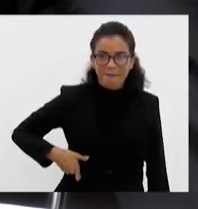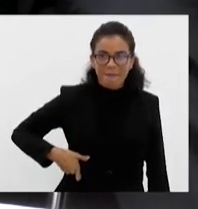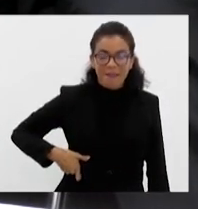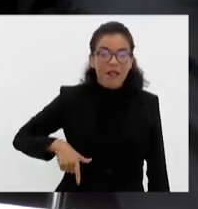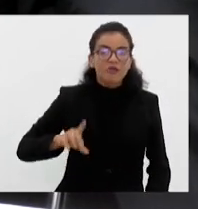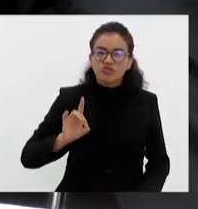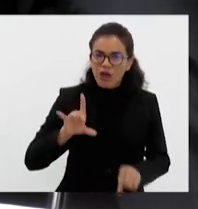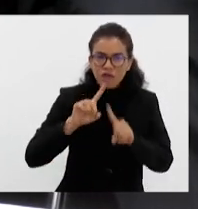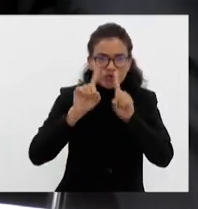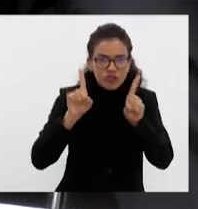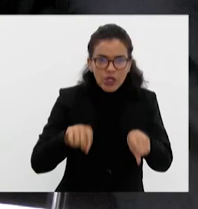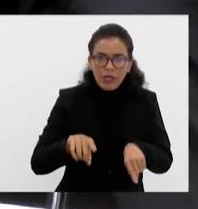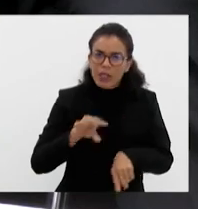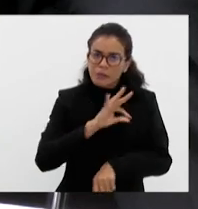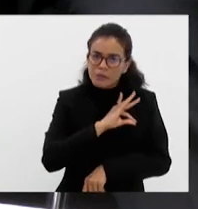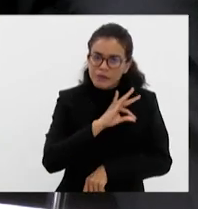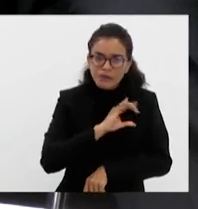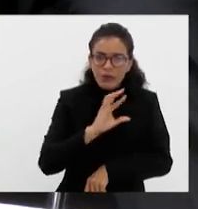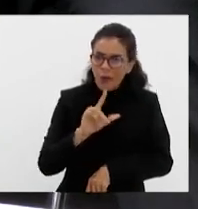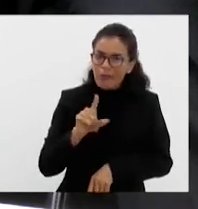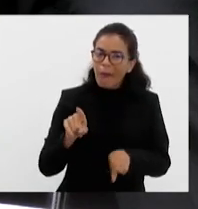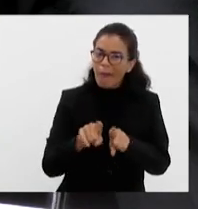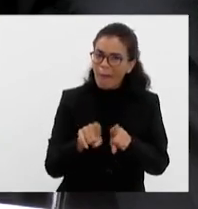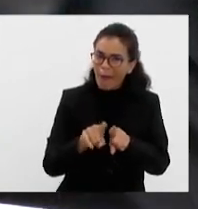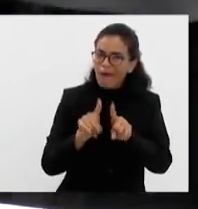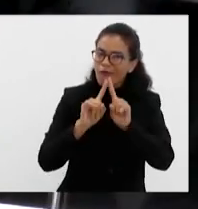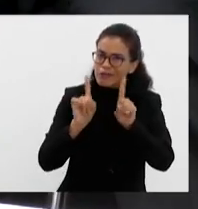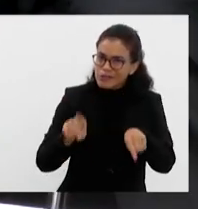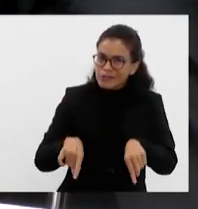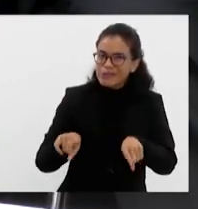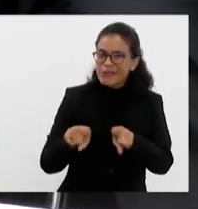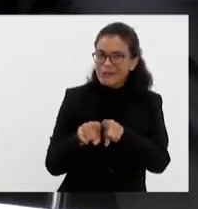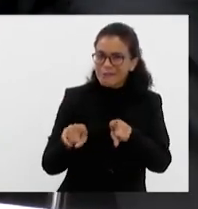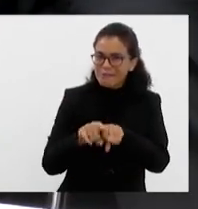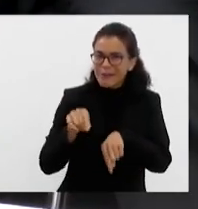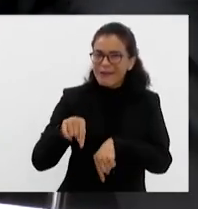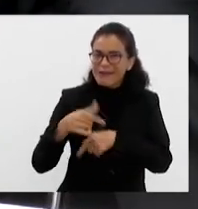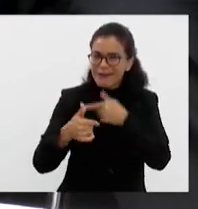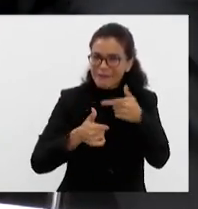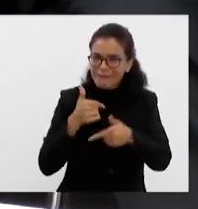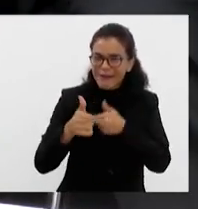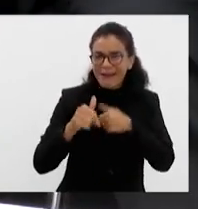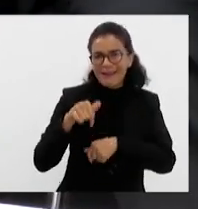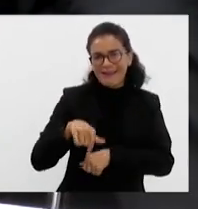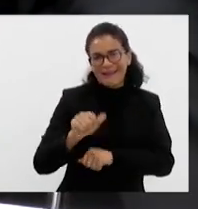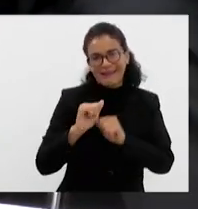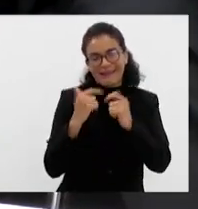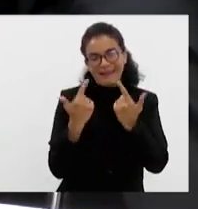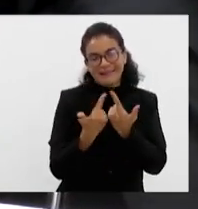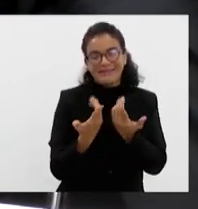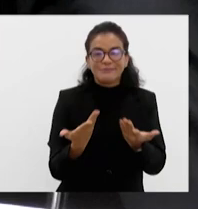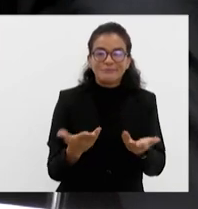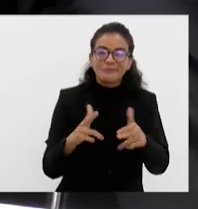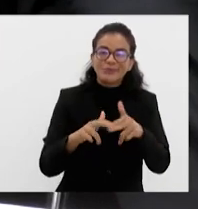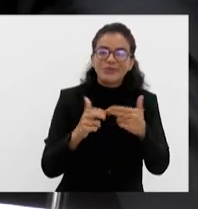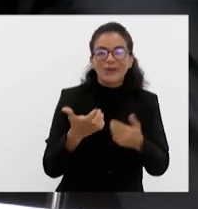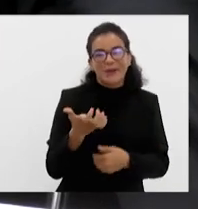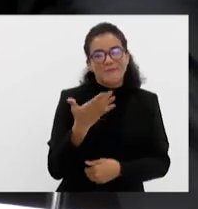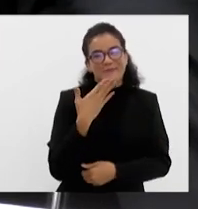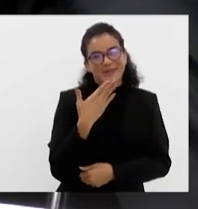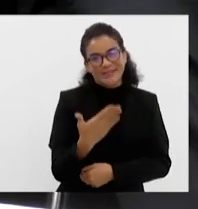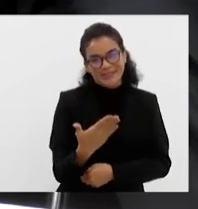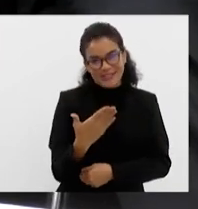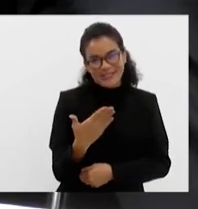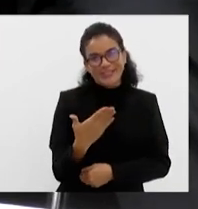do Degas, não. Os próprios discussão. Agentes do parlamento também, isso, do Degas, etc. Então, eu queria pedir à Vossa Excelência, o